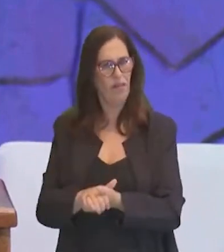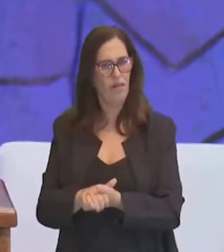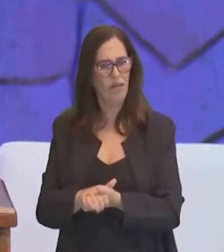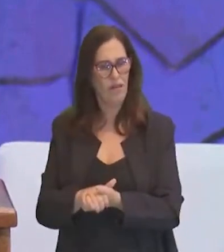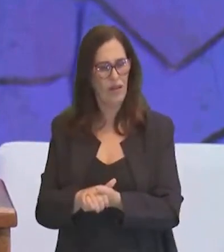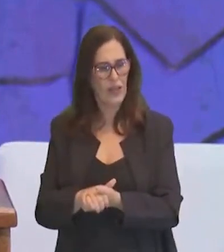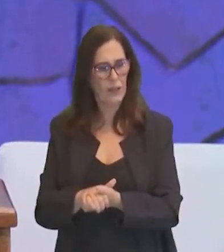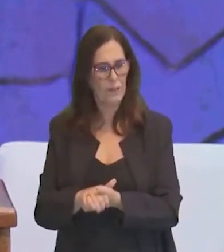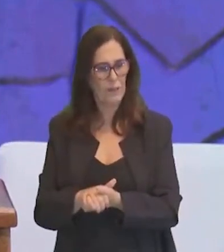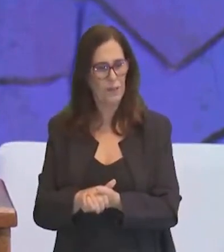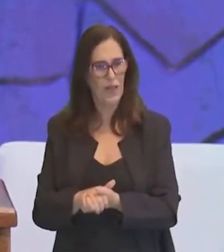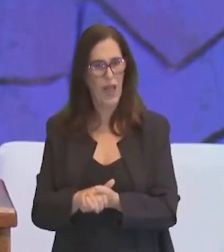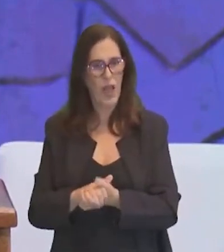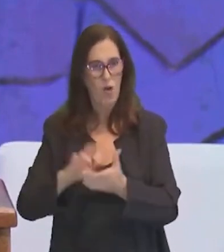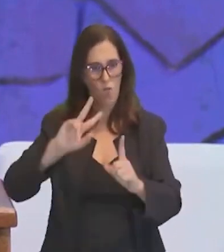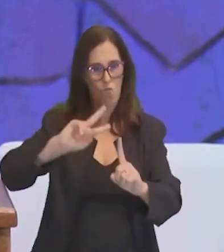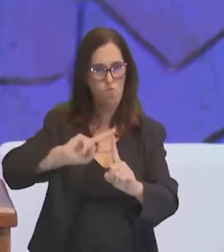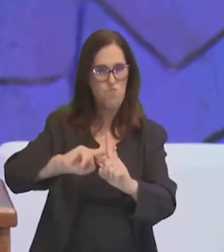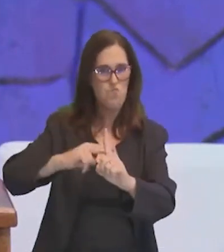e multiplique